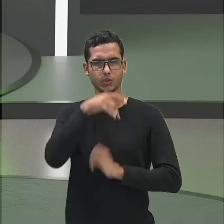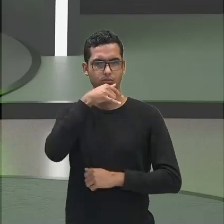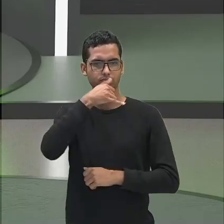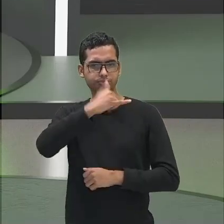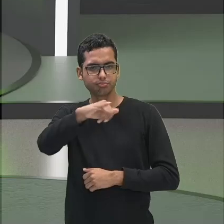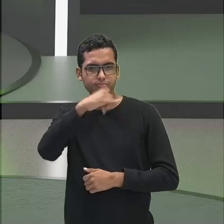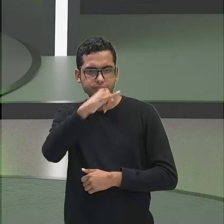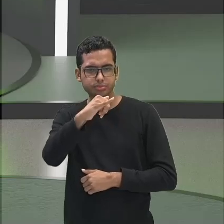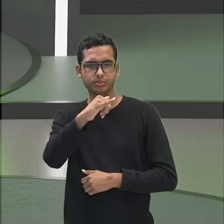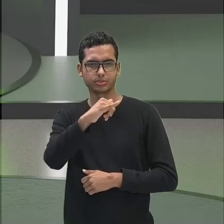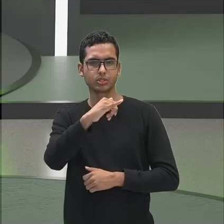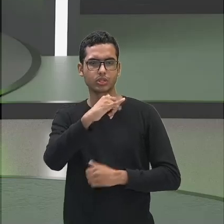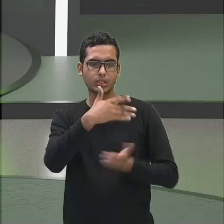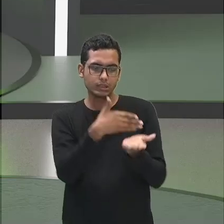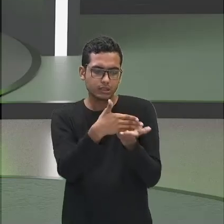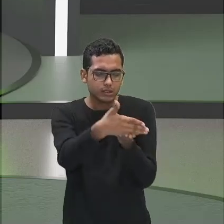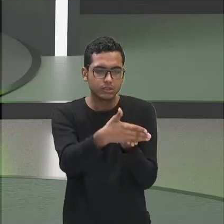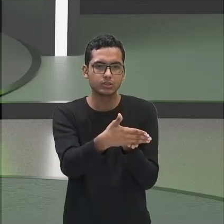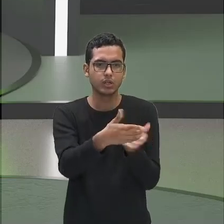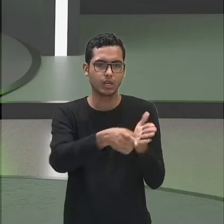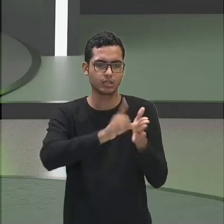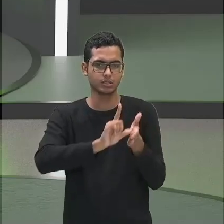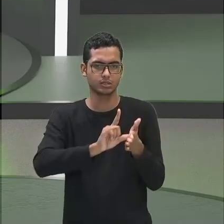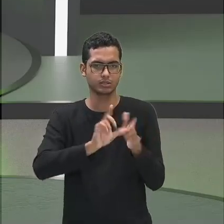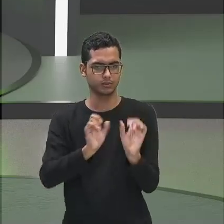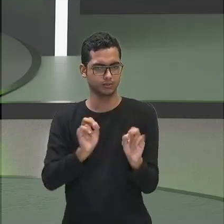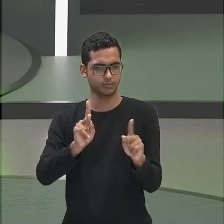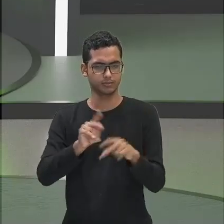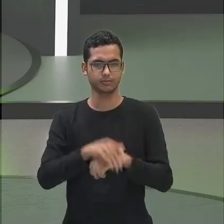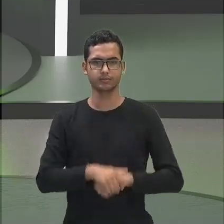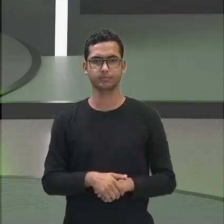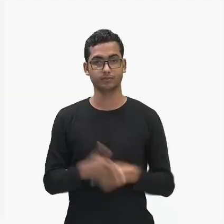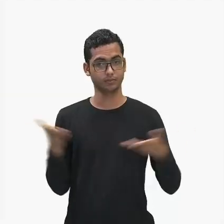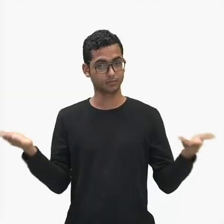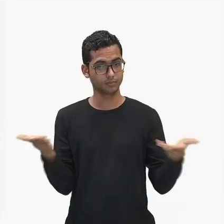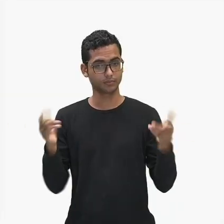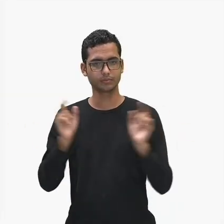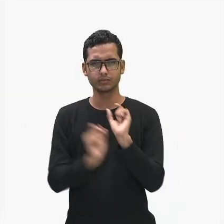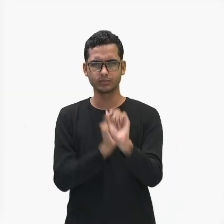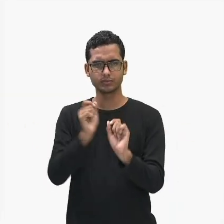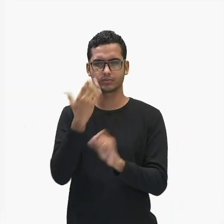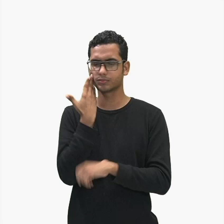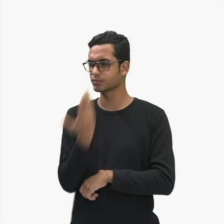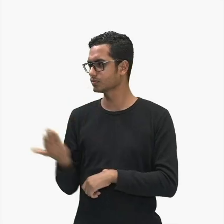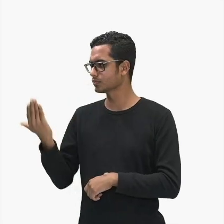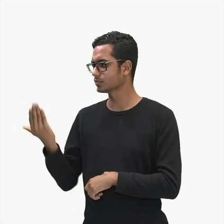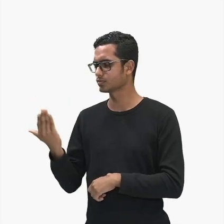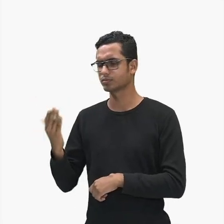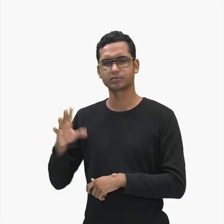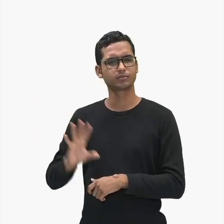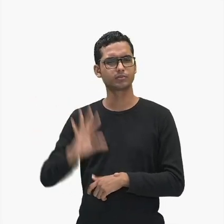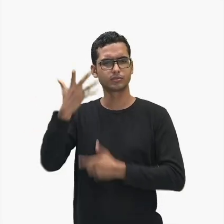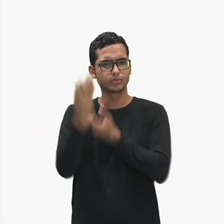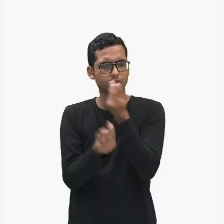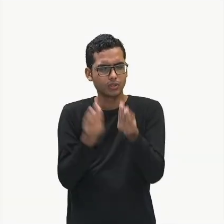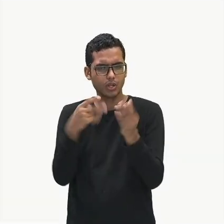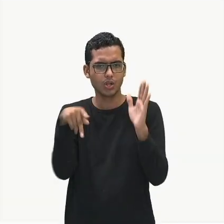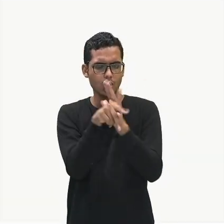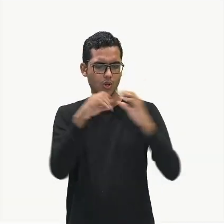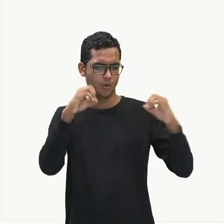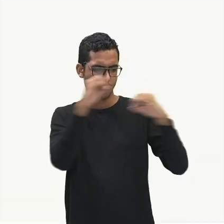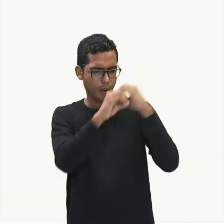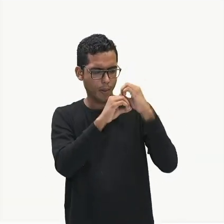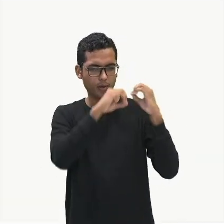de ativação, ok? Agora vamos ver quando é que ocorre colisão,